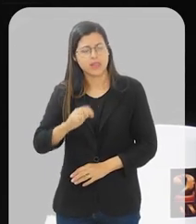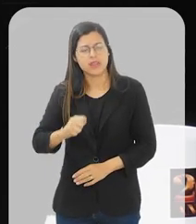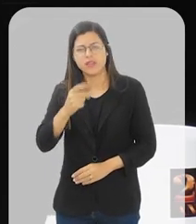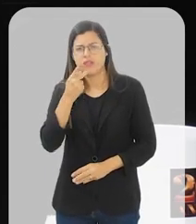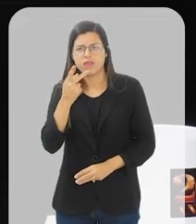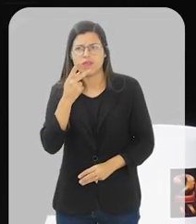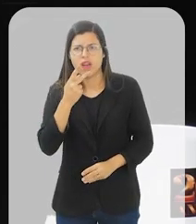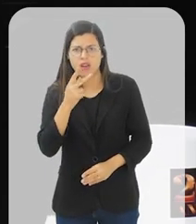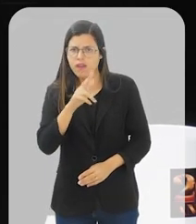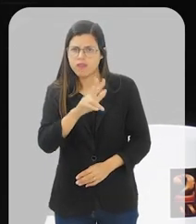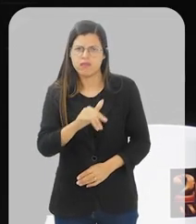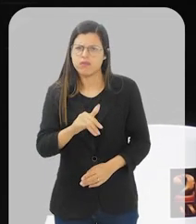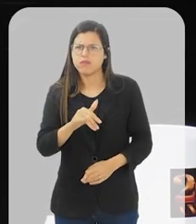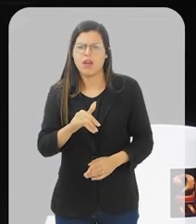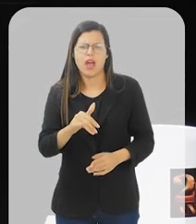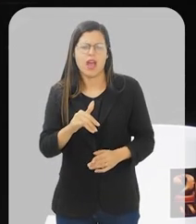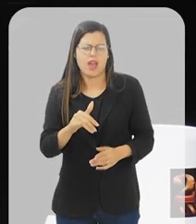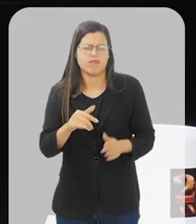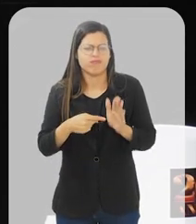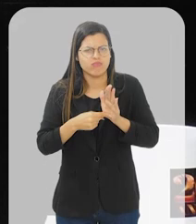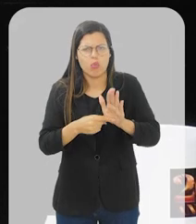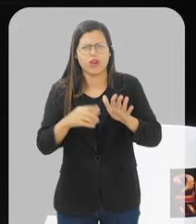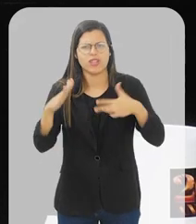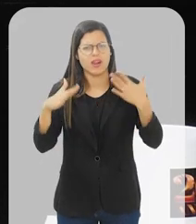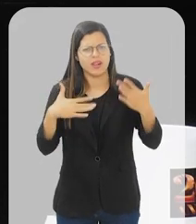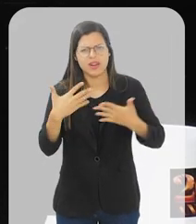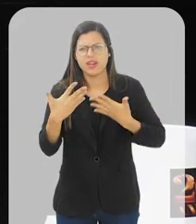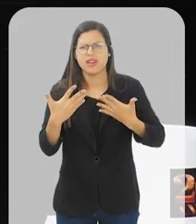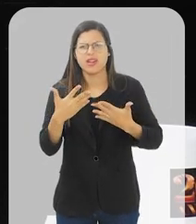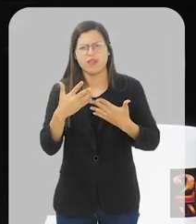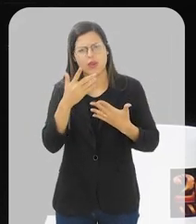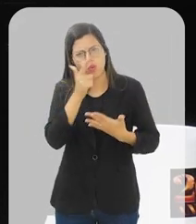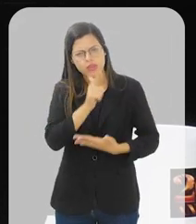restante deixa rolar que vai tudo correr bem. E